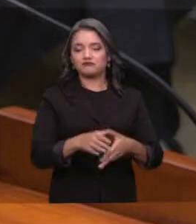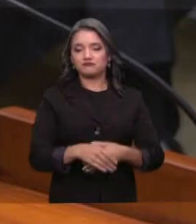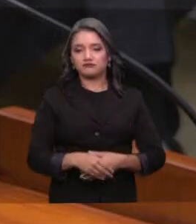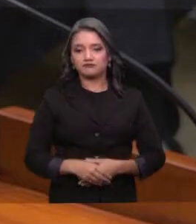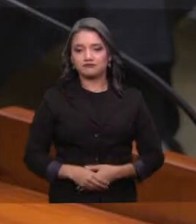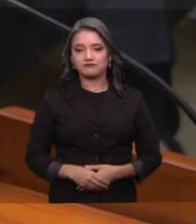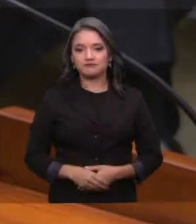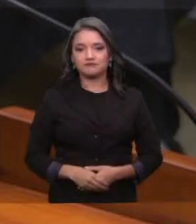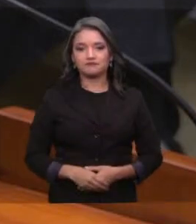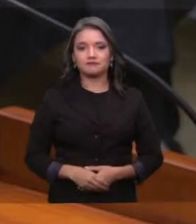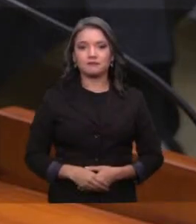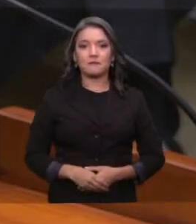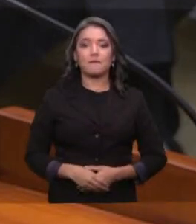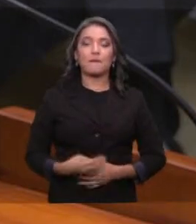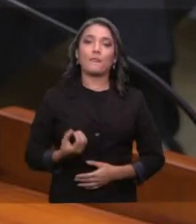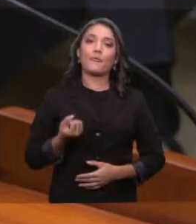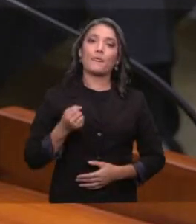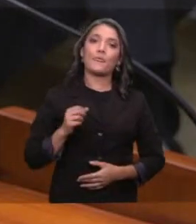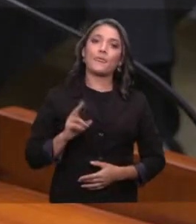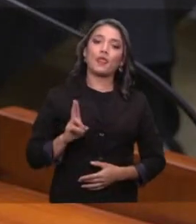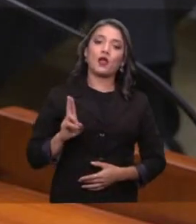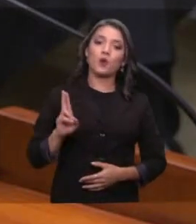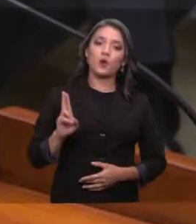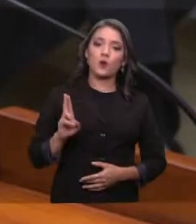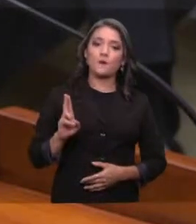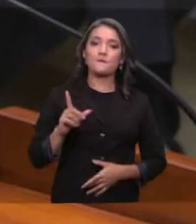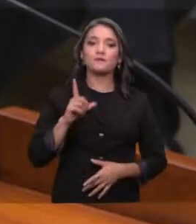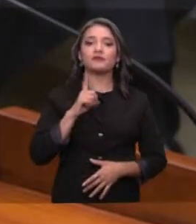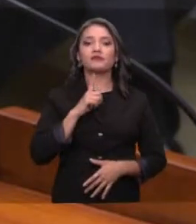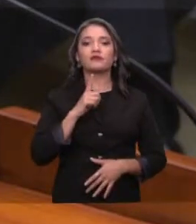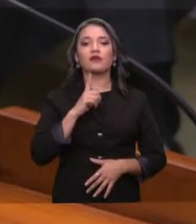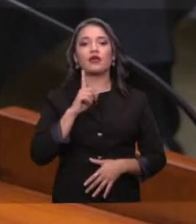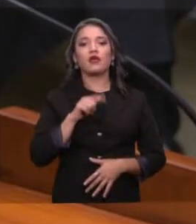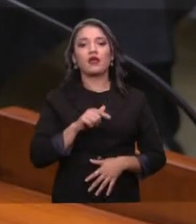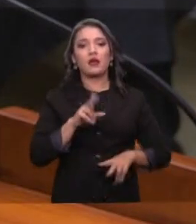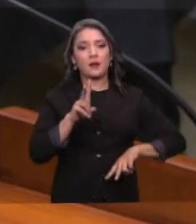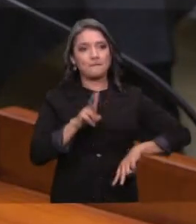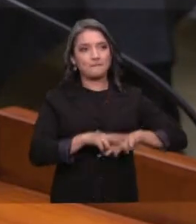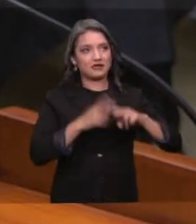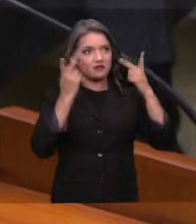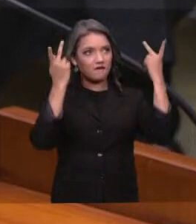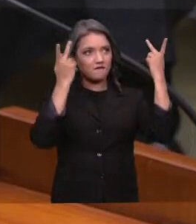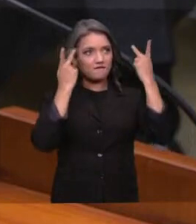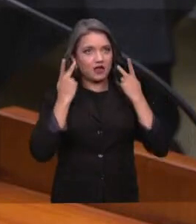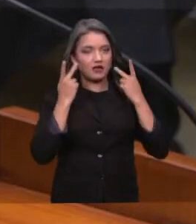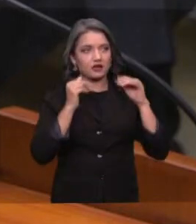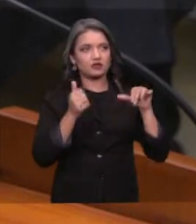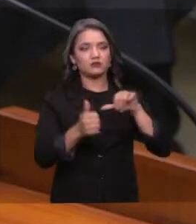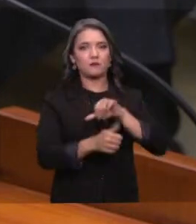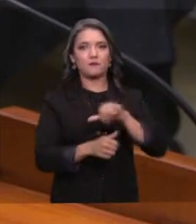competente ou então transformada em prisão preventiva.